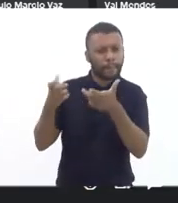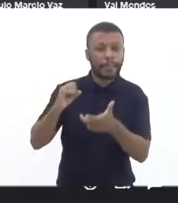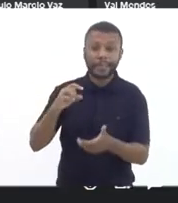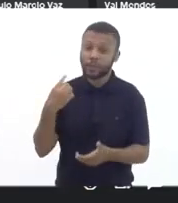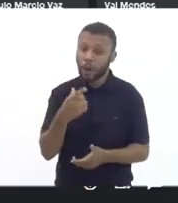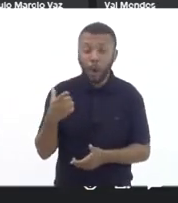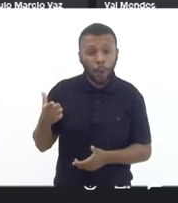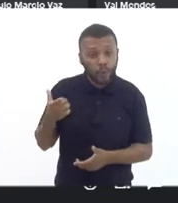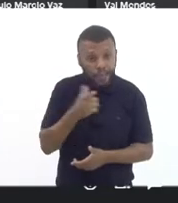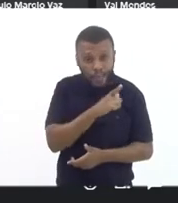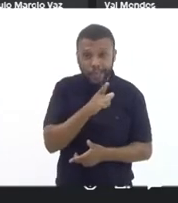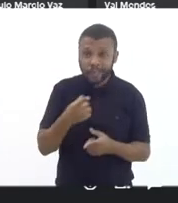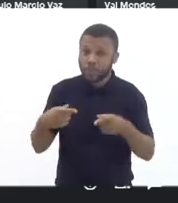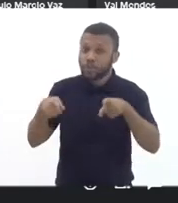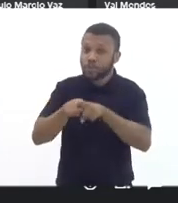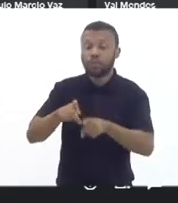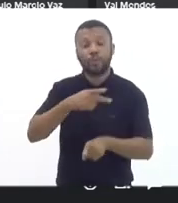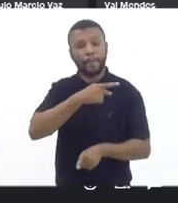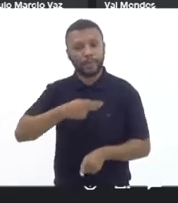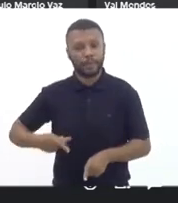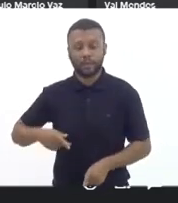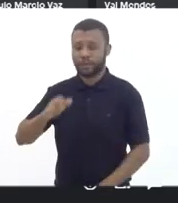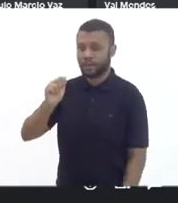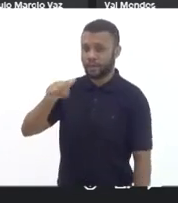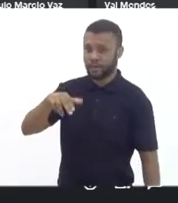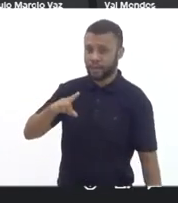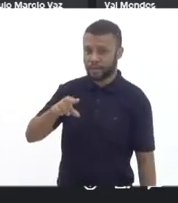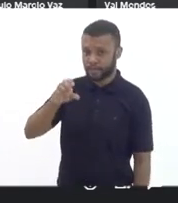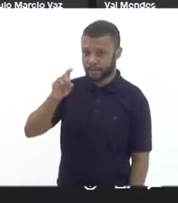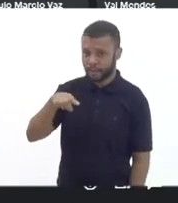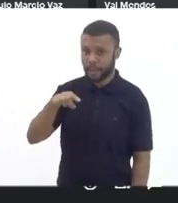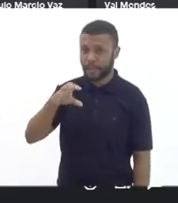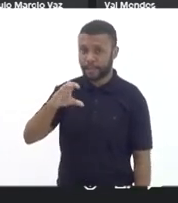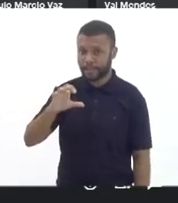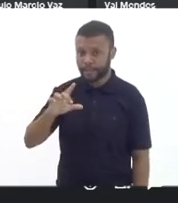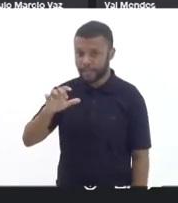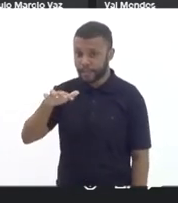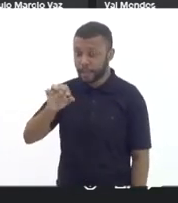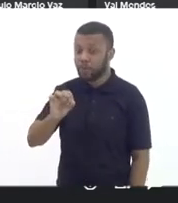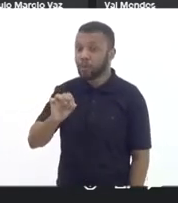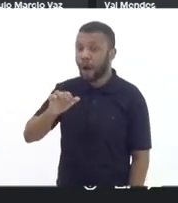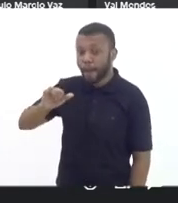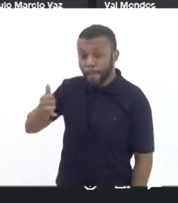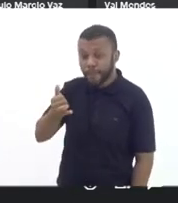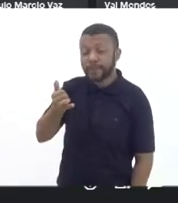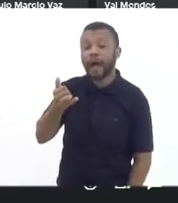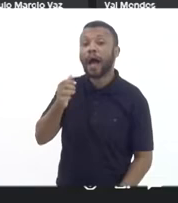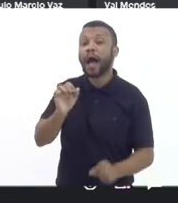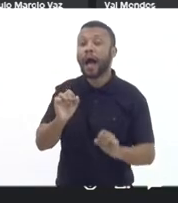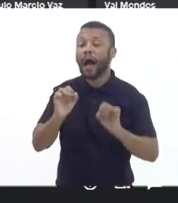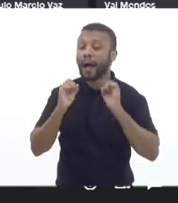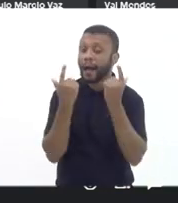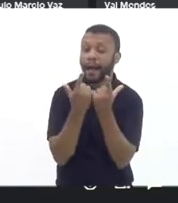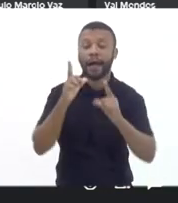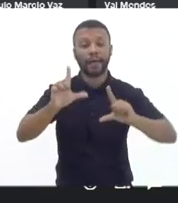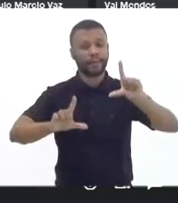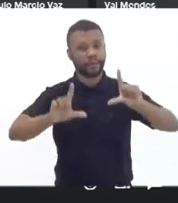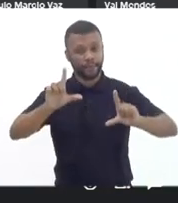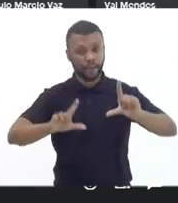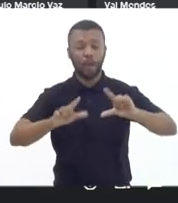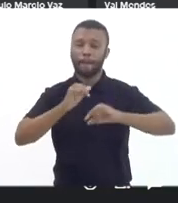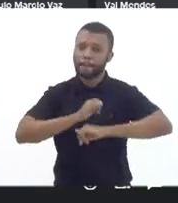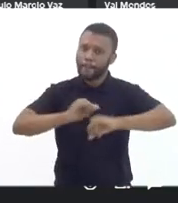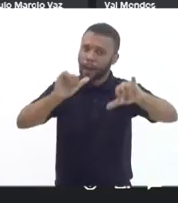Gustavo, junto com o André Siciliano, usar até a TV Alerge para uma grande campanha de